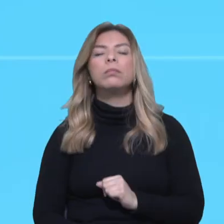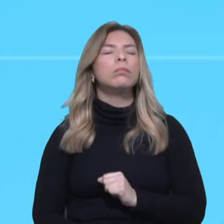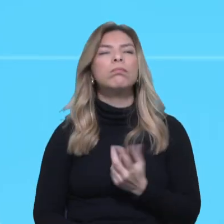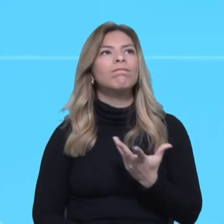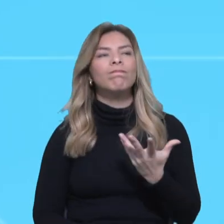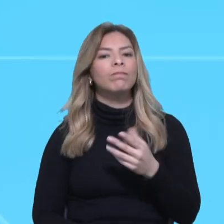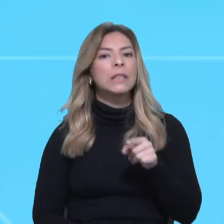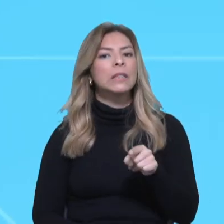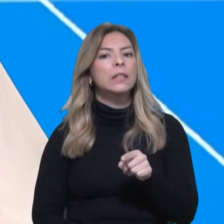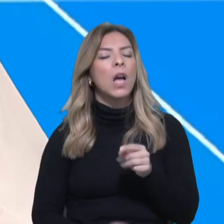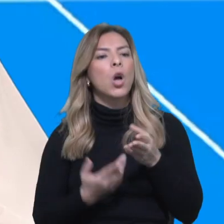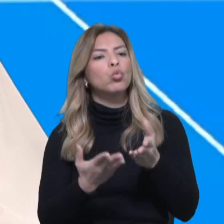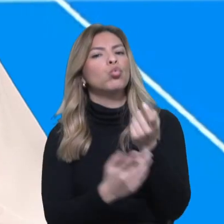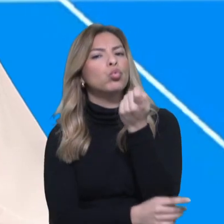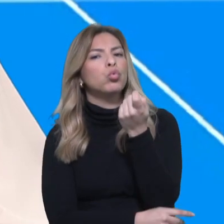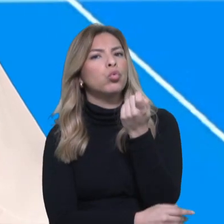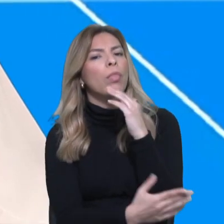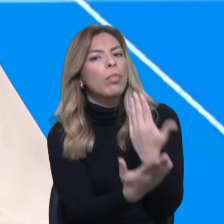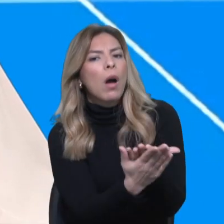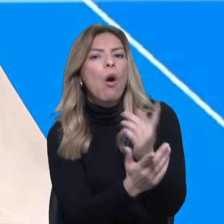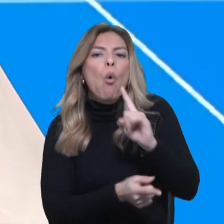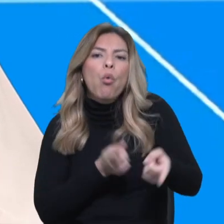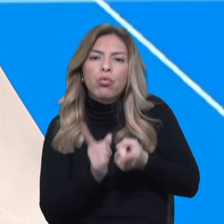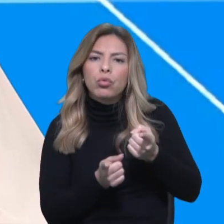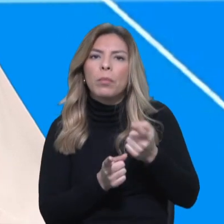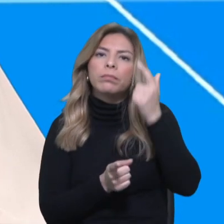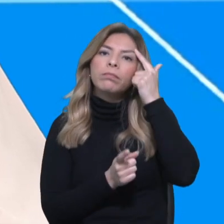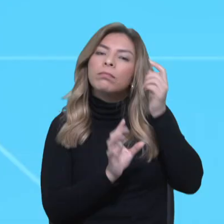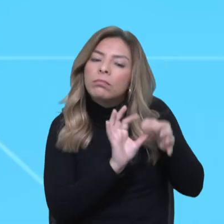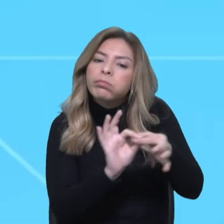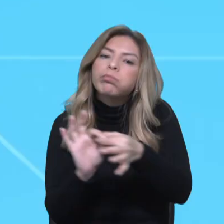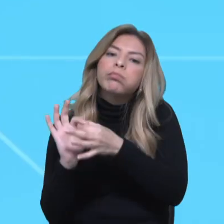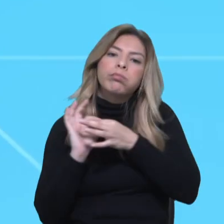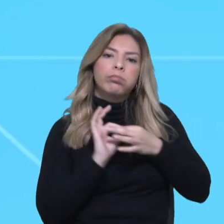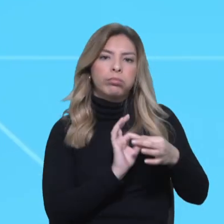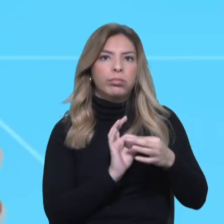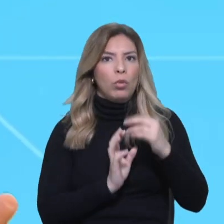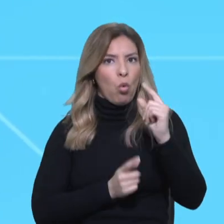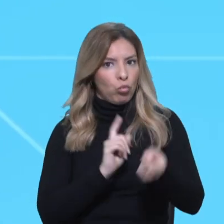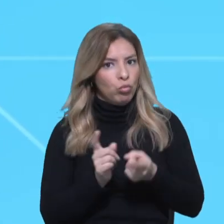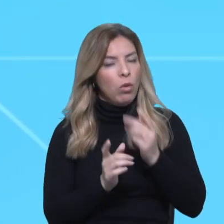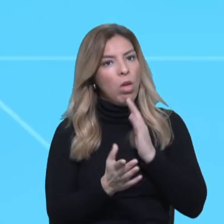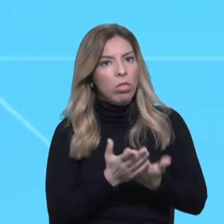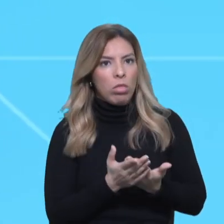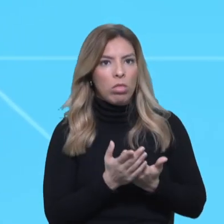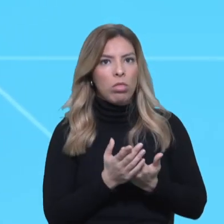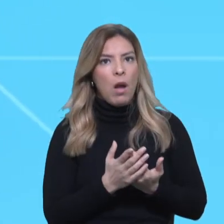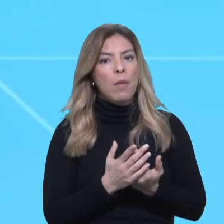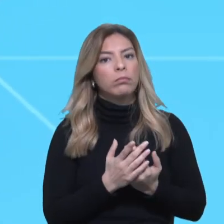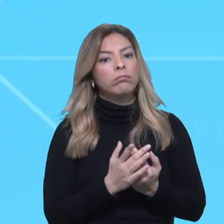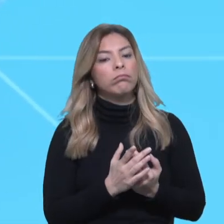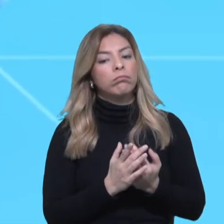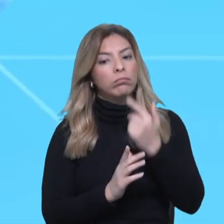que ajuda dão, que sentimento de caminhada conjunta também dão às religiosas e aos